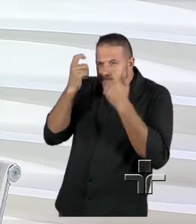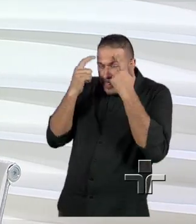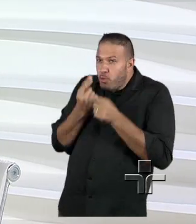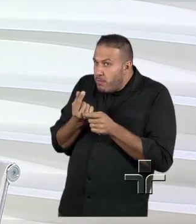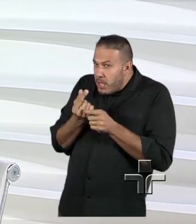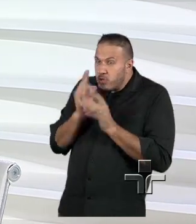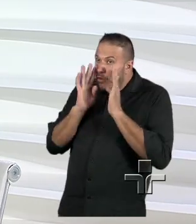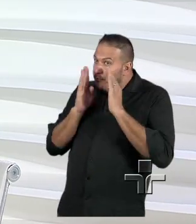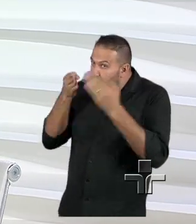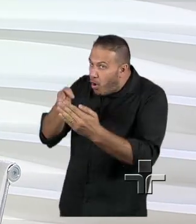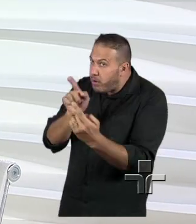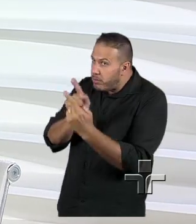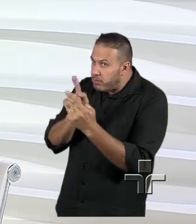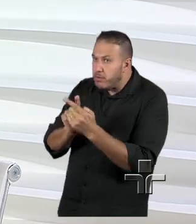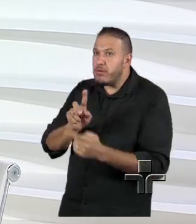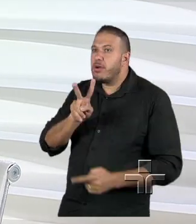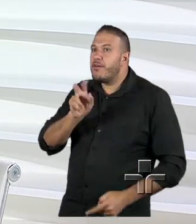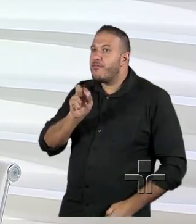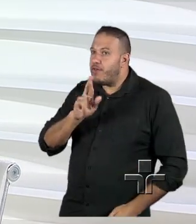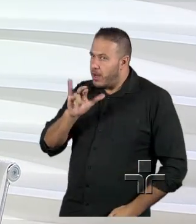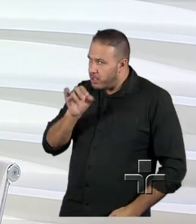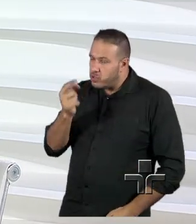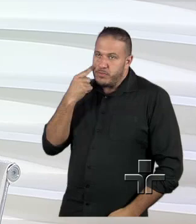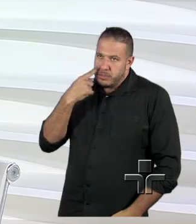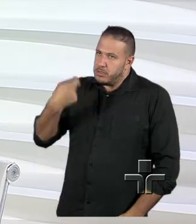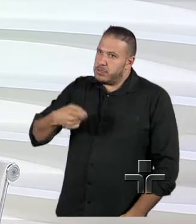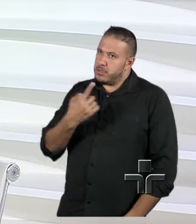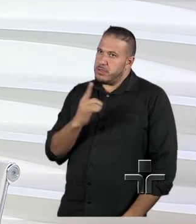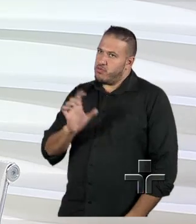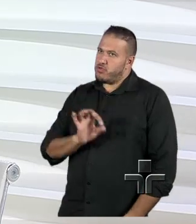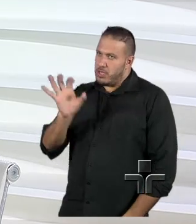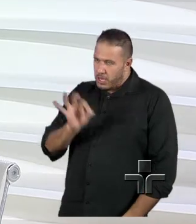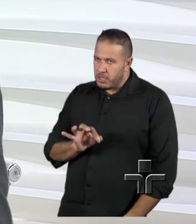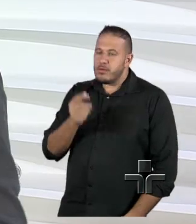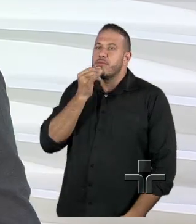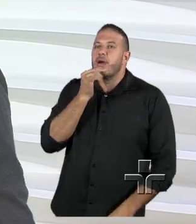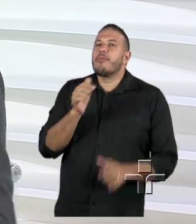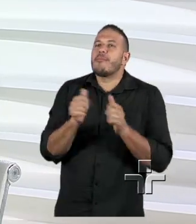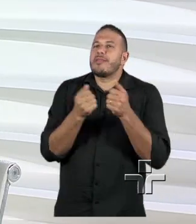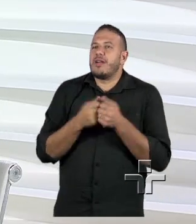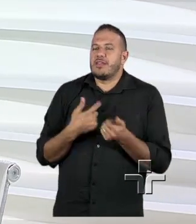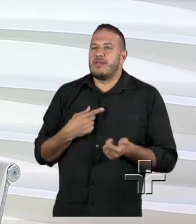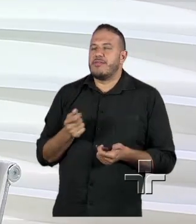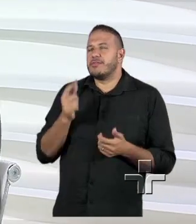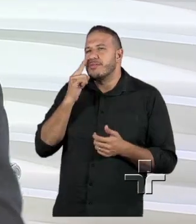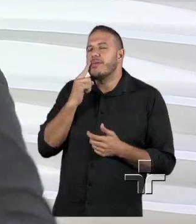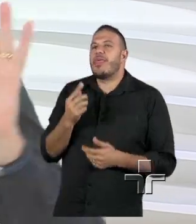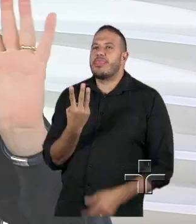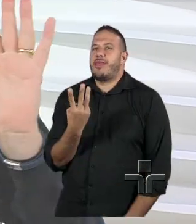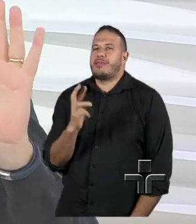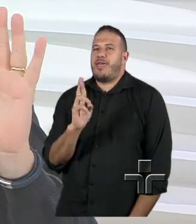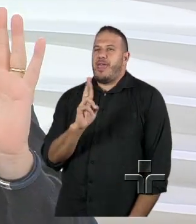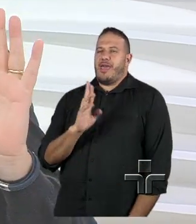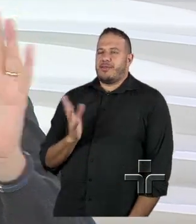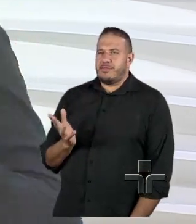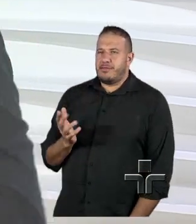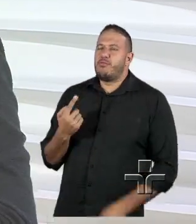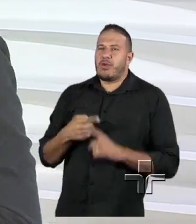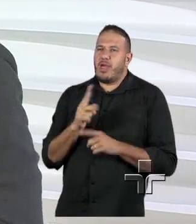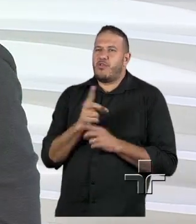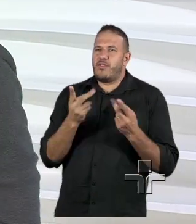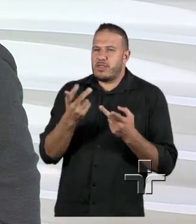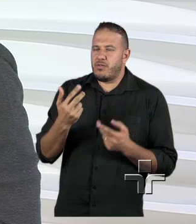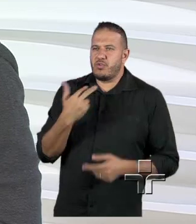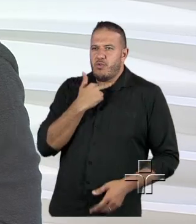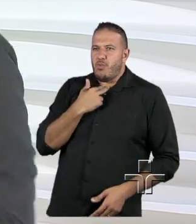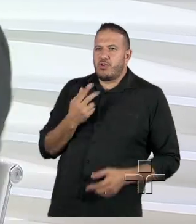Se o varejista precisa de 100%, ver quanto que o cliente está disposto. Então, teve uma padaria que eu queria cobrar 3 preço de hoje, de que não vendeu. Então, eu não posso